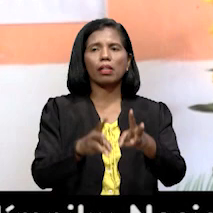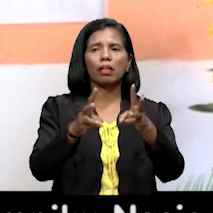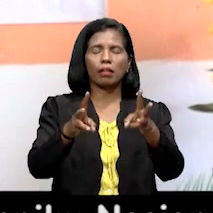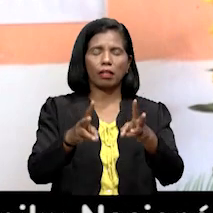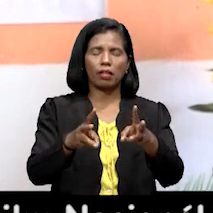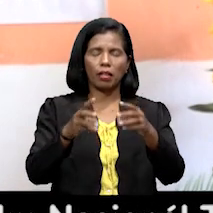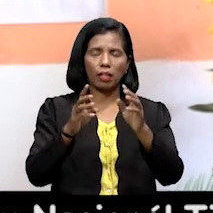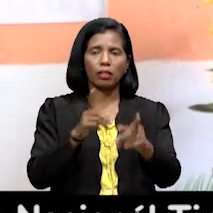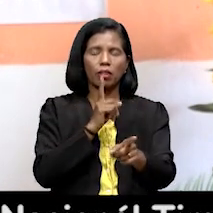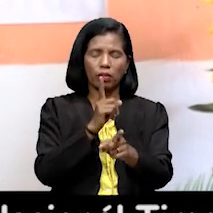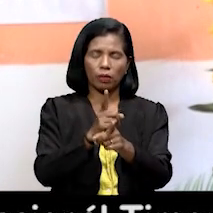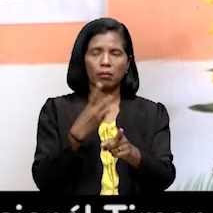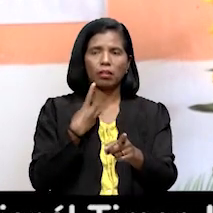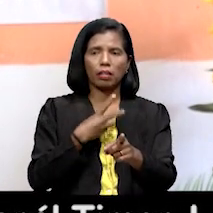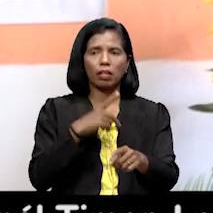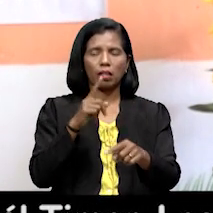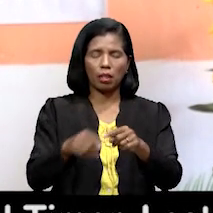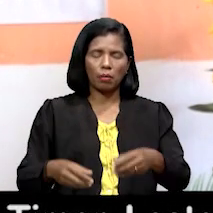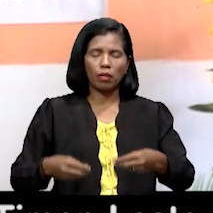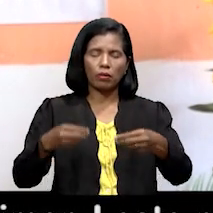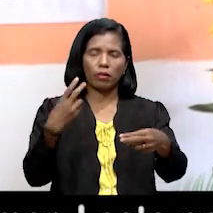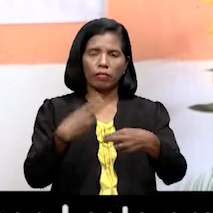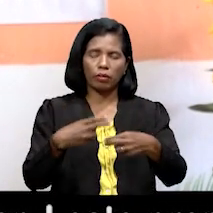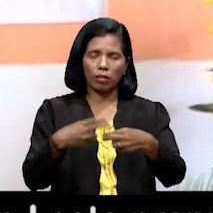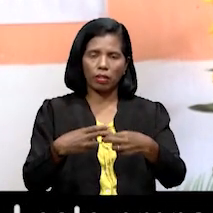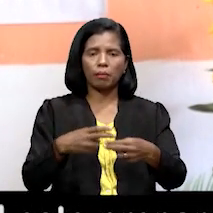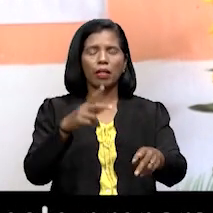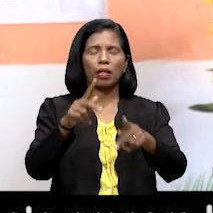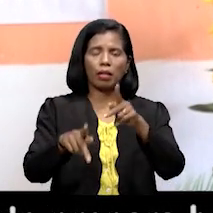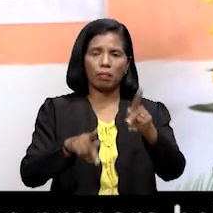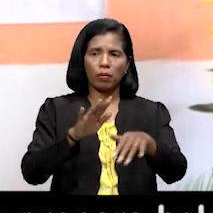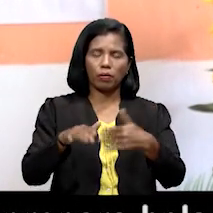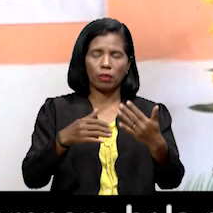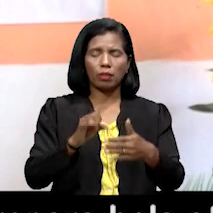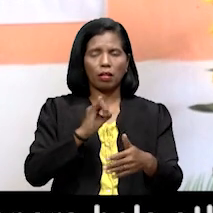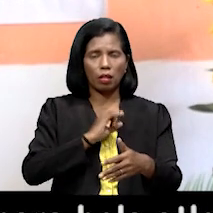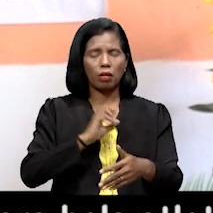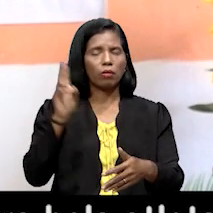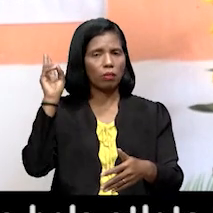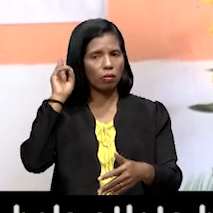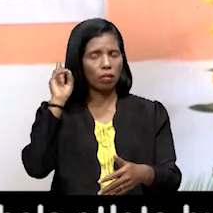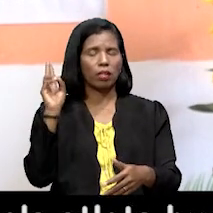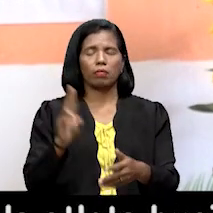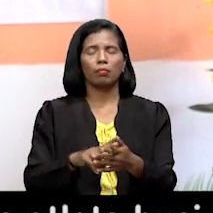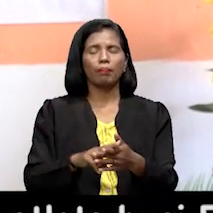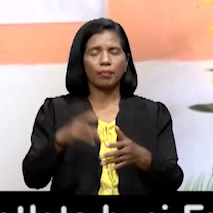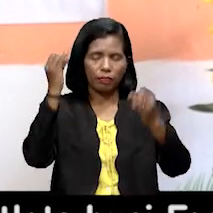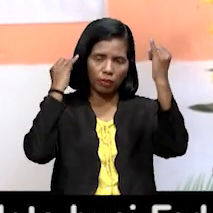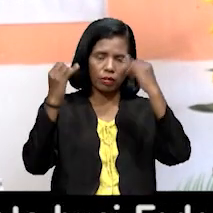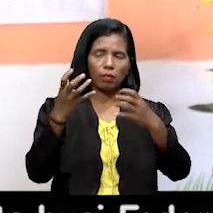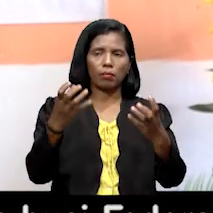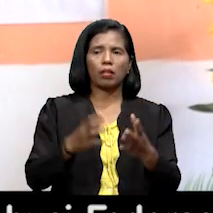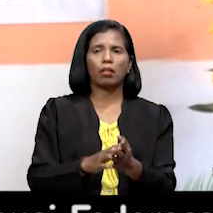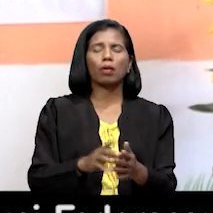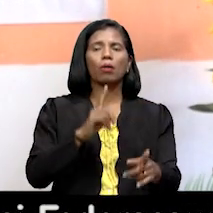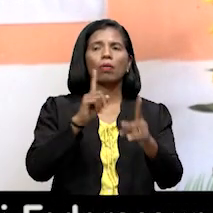prense a tronel la bele perusica itania itania maluxira hau rona informação barak e itania maluxira balak kulia den